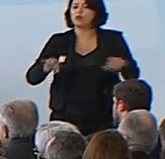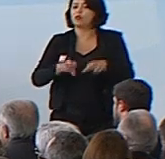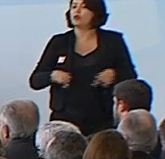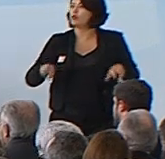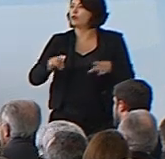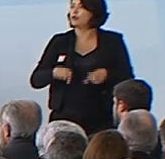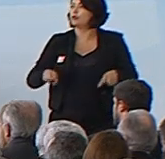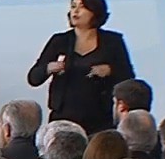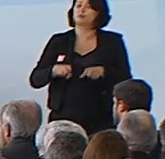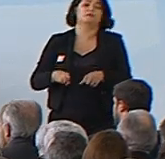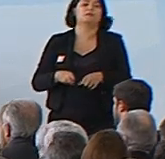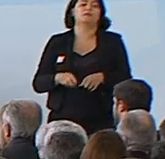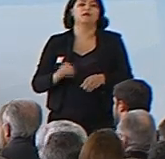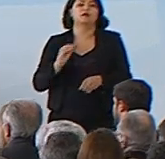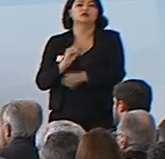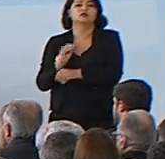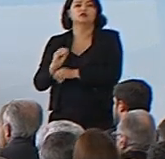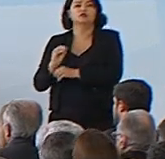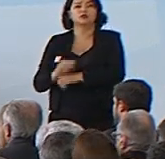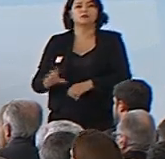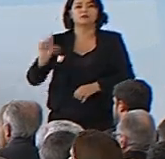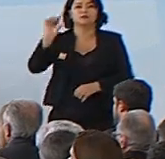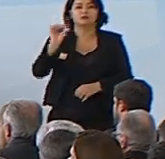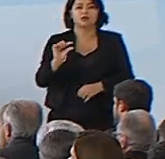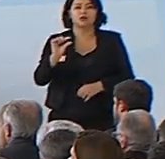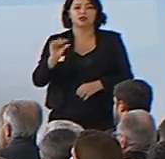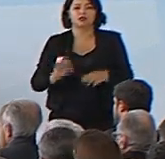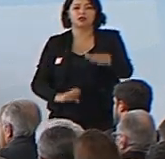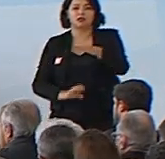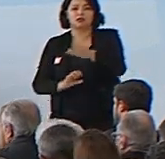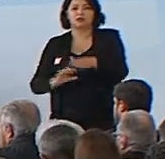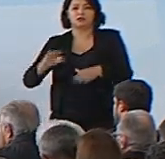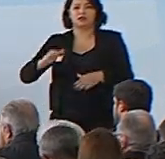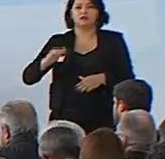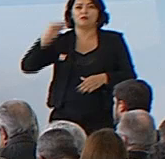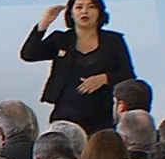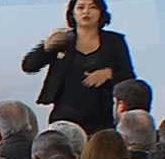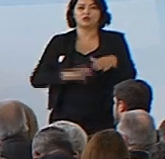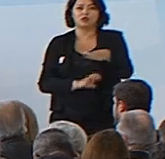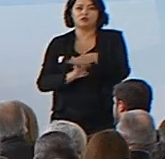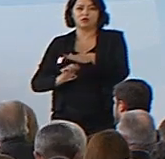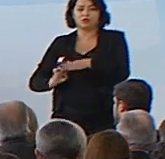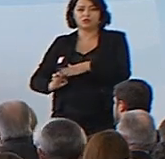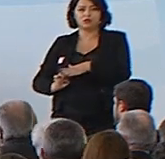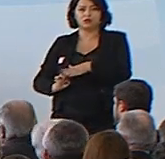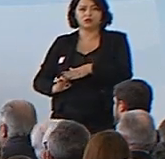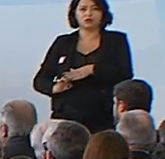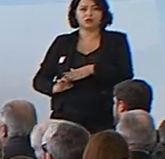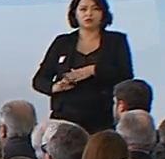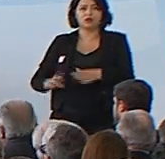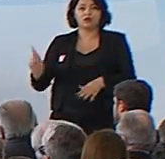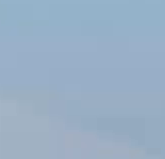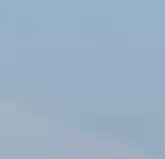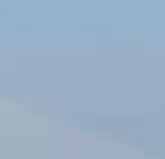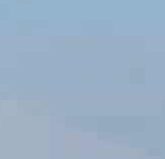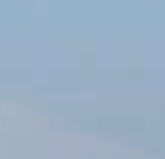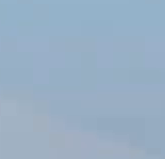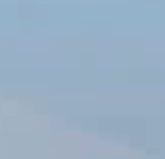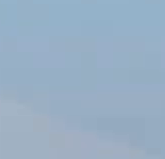principalmente pra pequena micro e média empresa Rodrigo Rolemberg